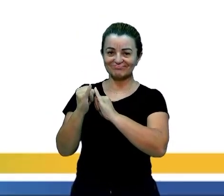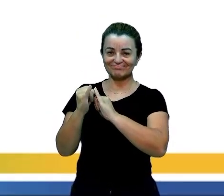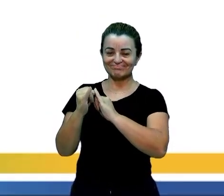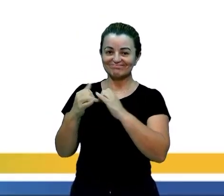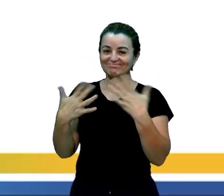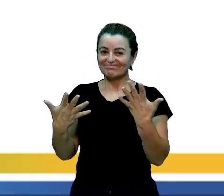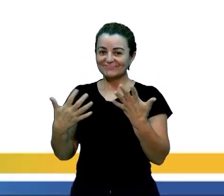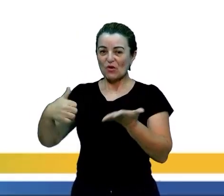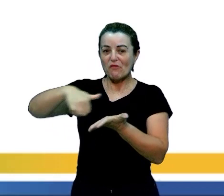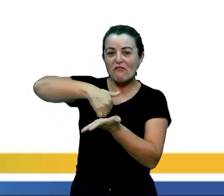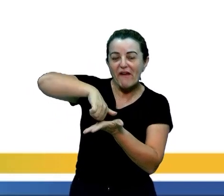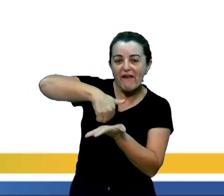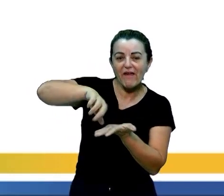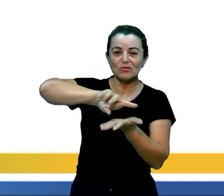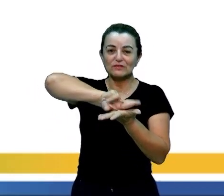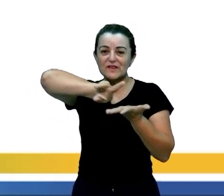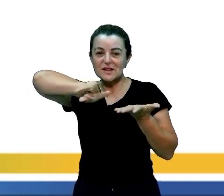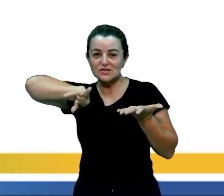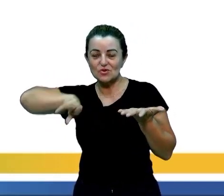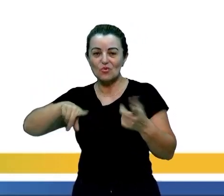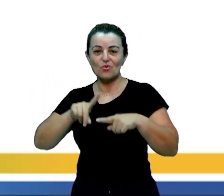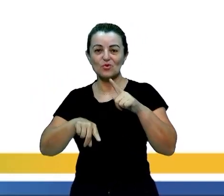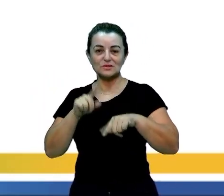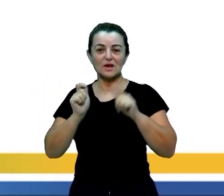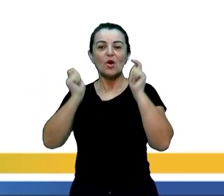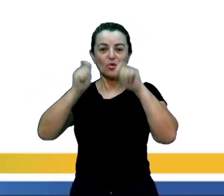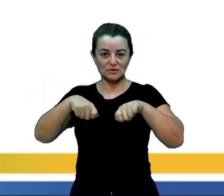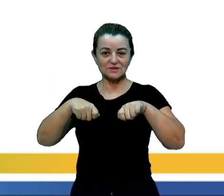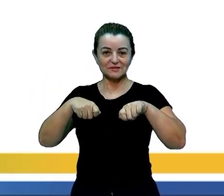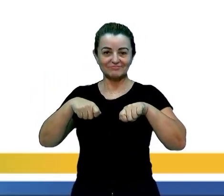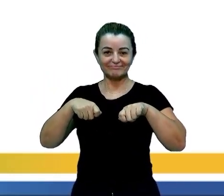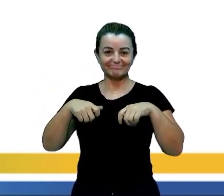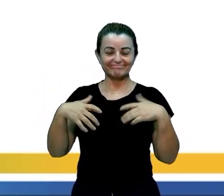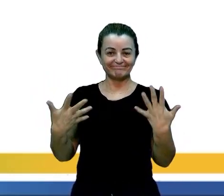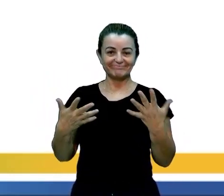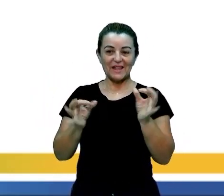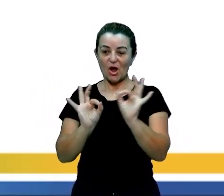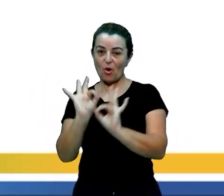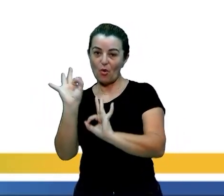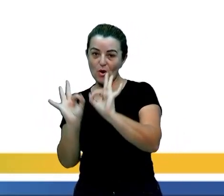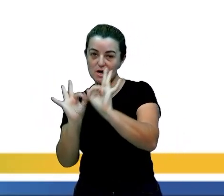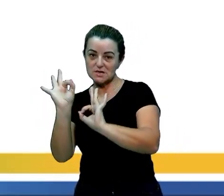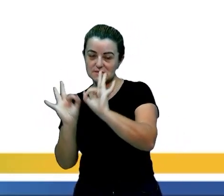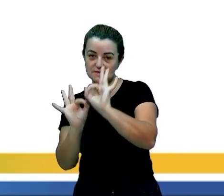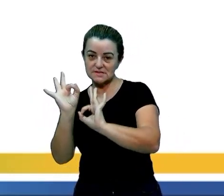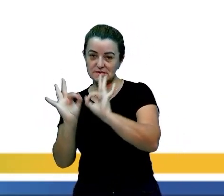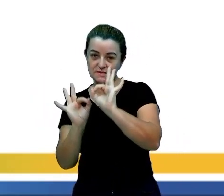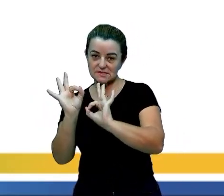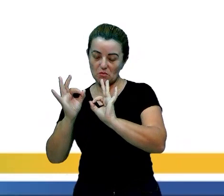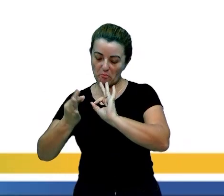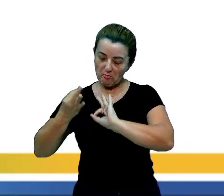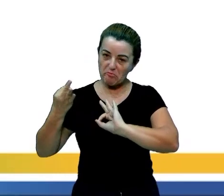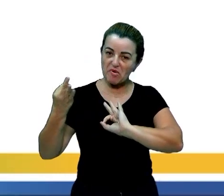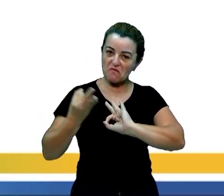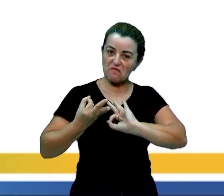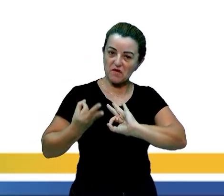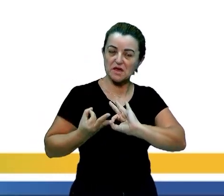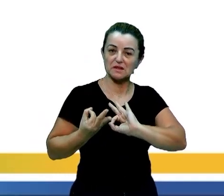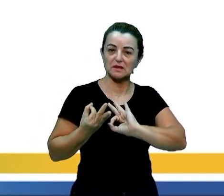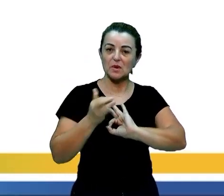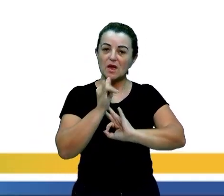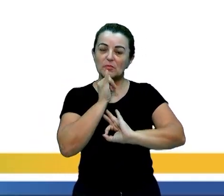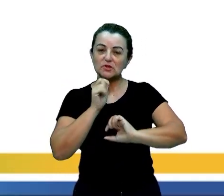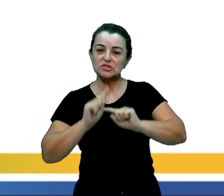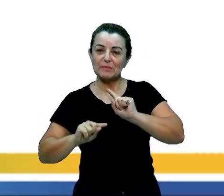os eletrodomésticos, a nossa infraestrutura mais avançada em termos de matéria? De